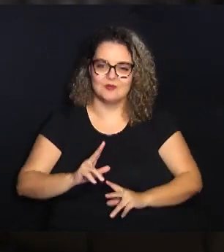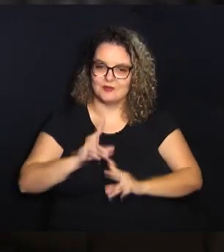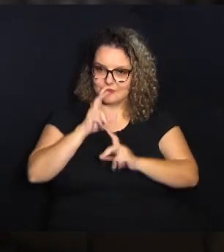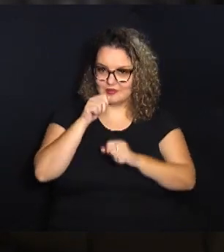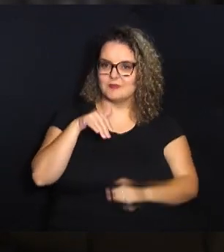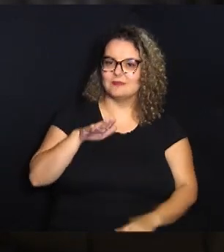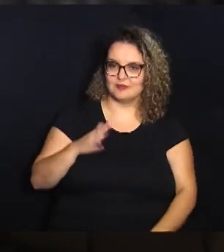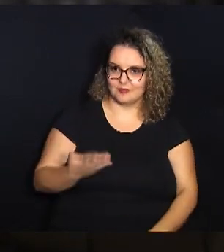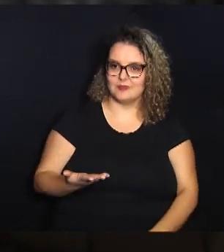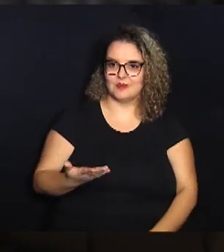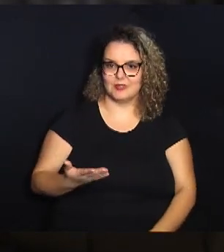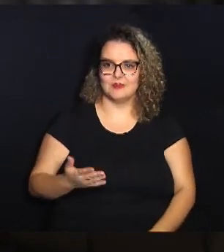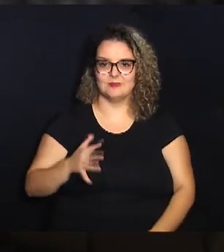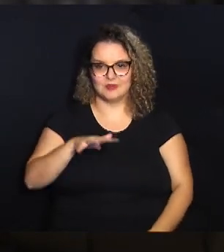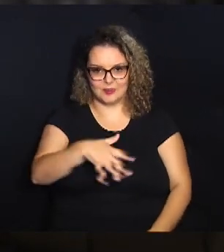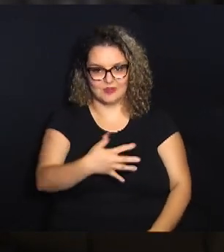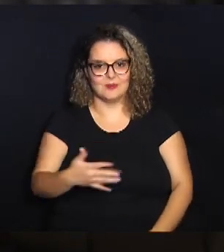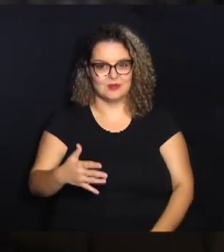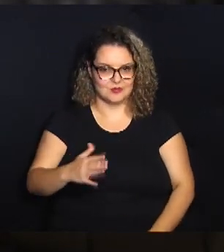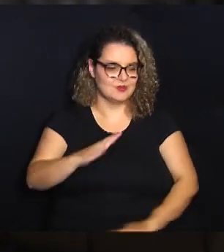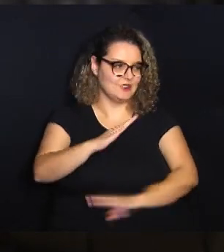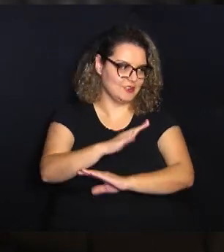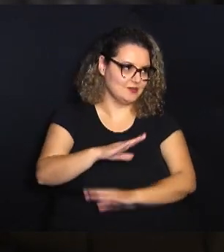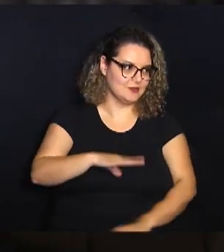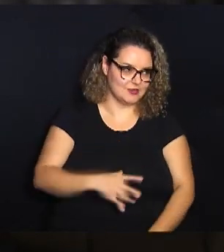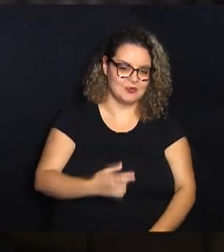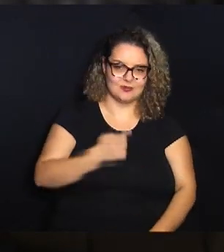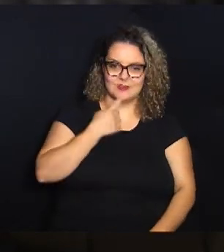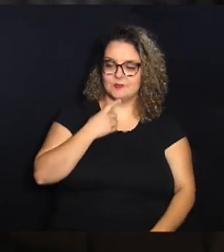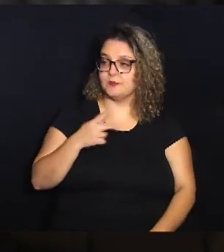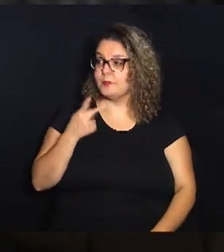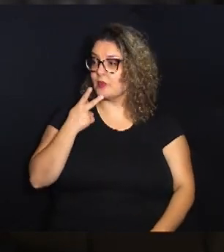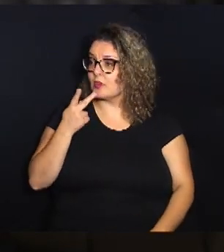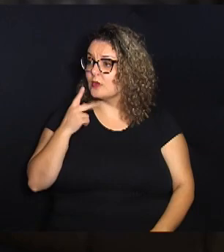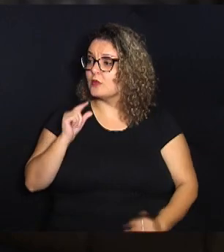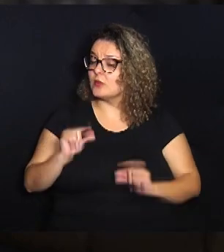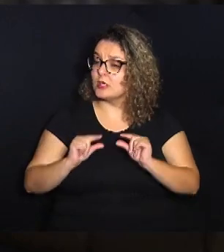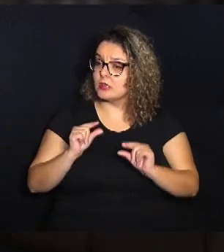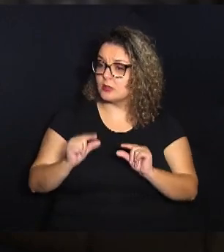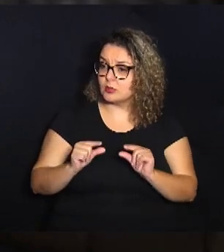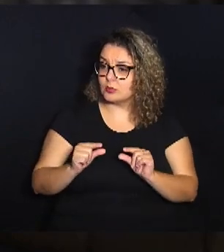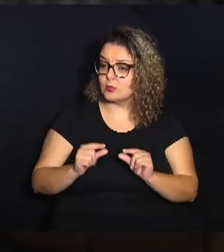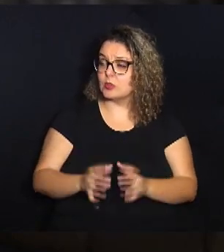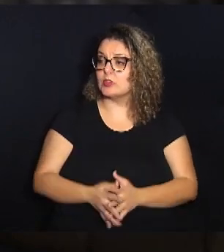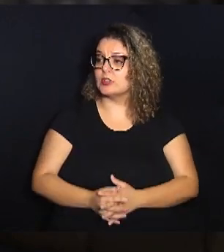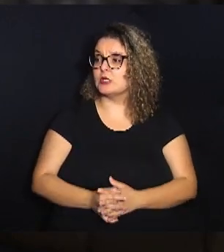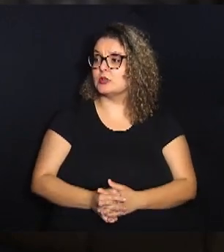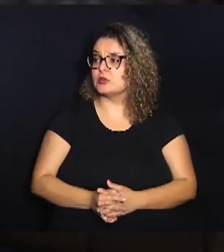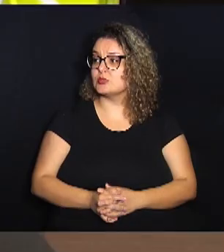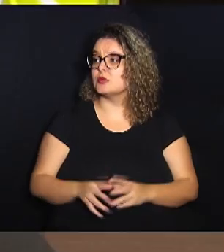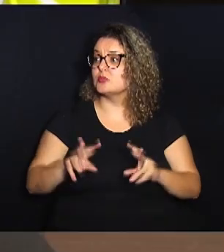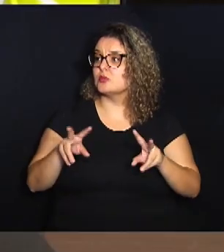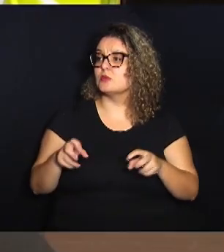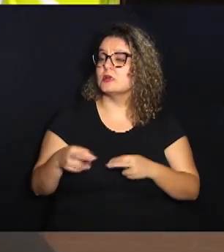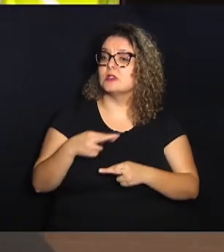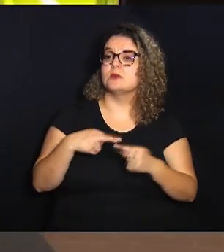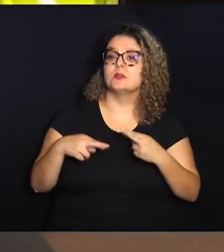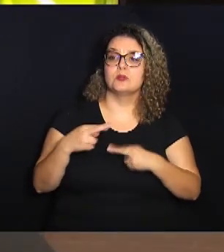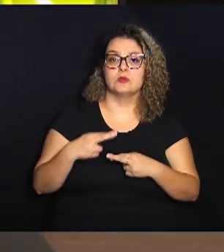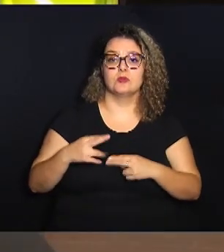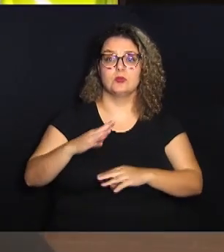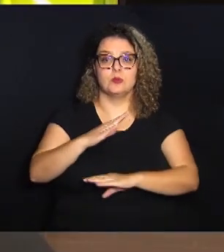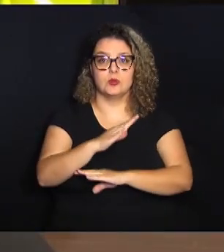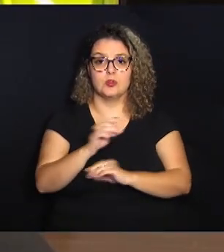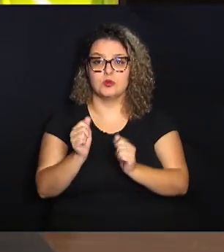mais o quadro da Câmara de Campinas. Falando um pouquinho sobre essa questão da relação da Câmara com